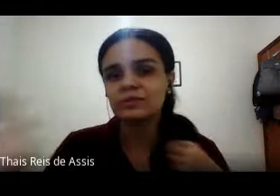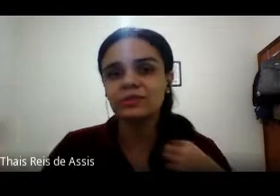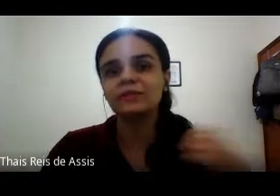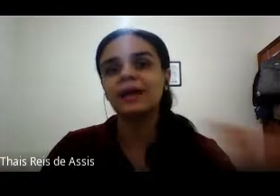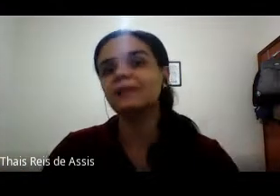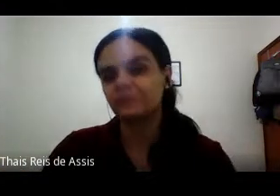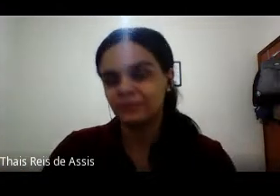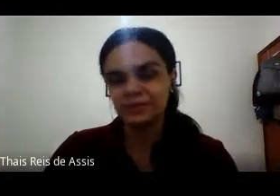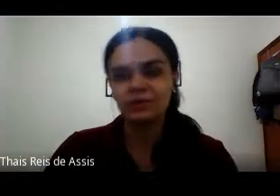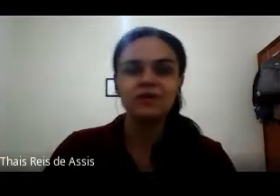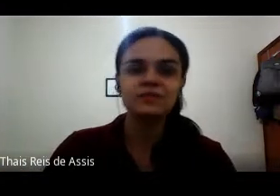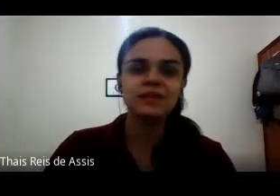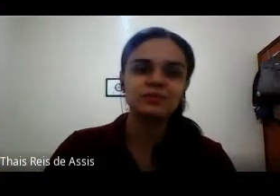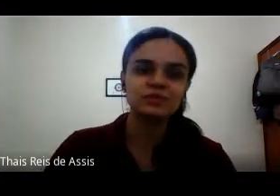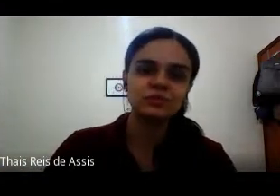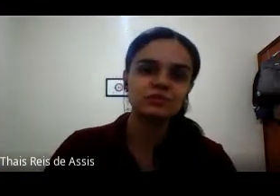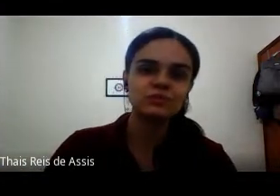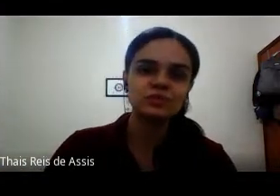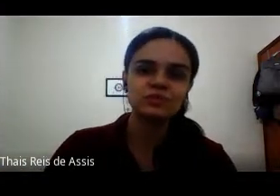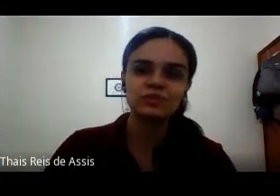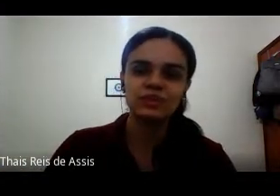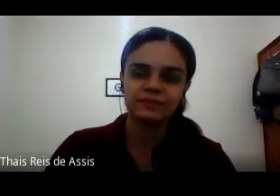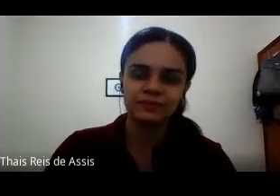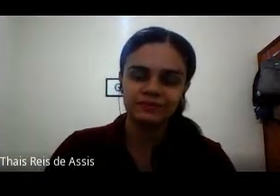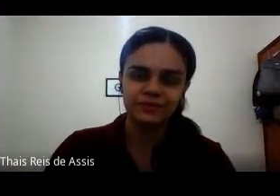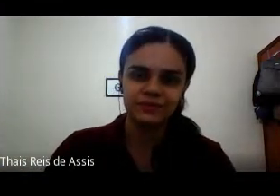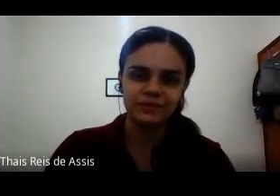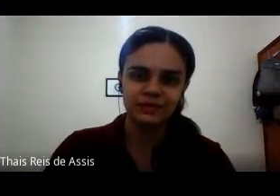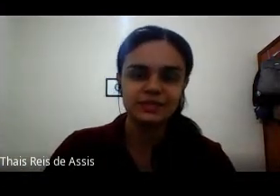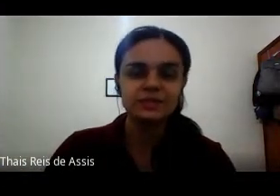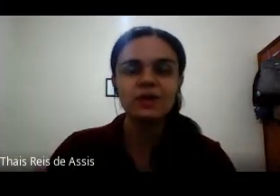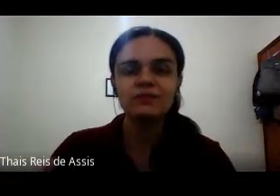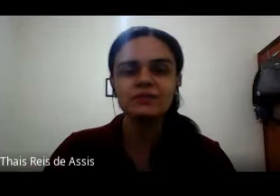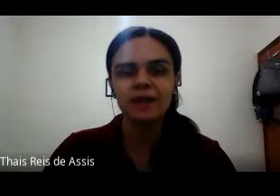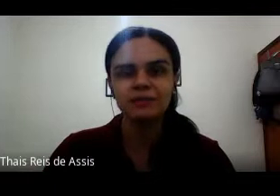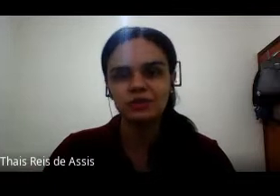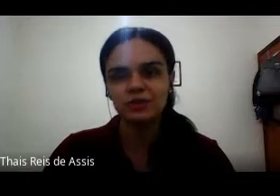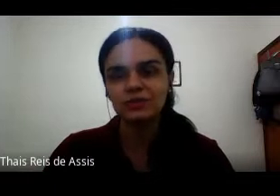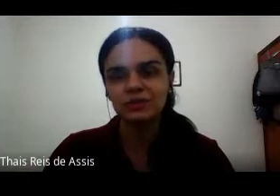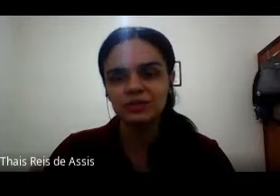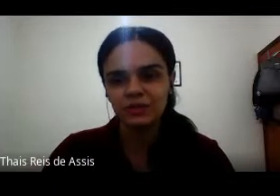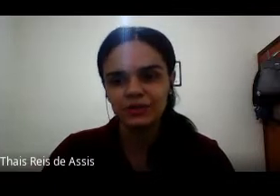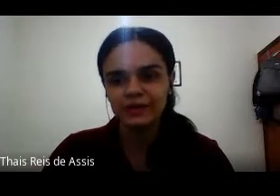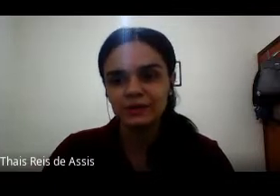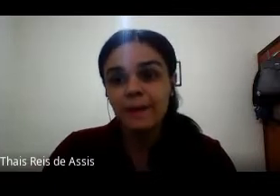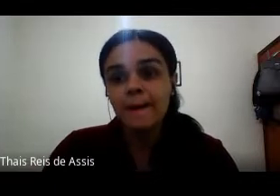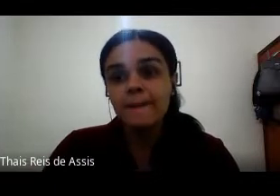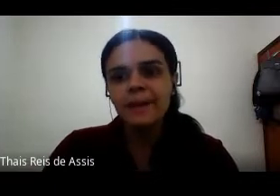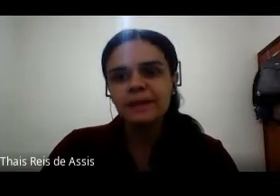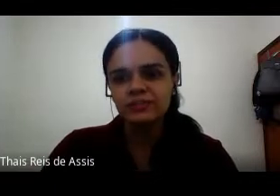louco, desorientado. São novos hábitos de consumo que surgem nesse contexto. Esses novos hábitos de criança, todo esse